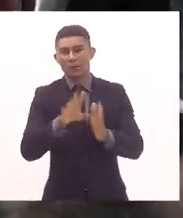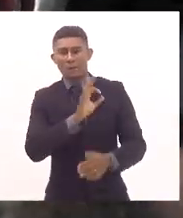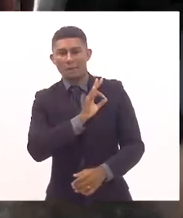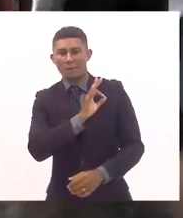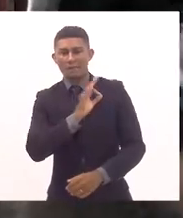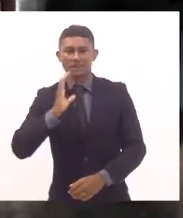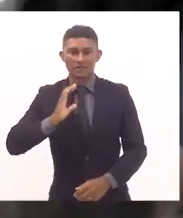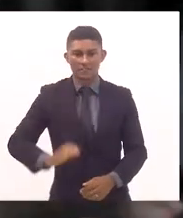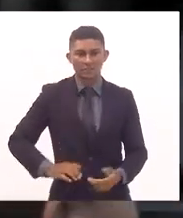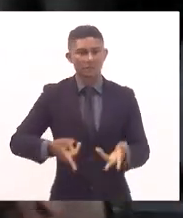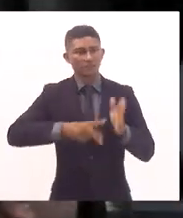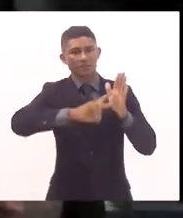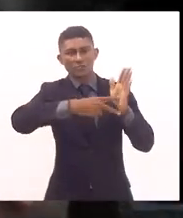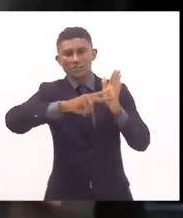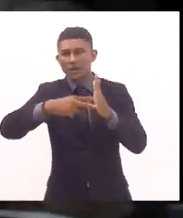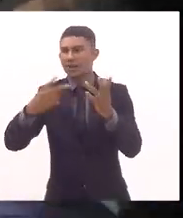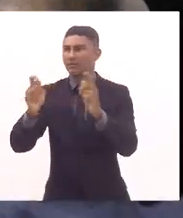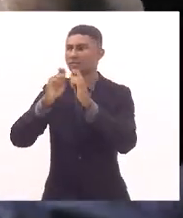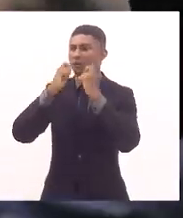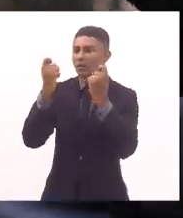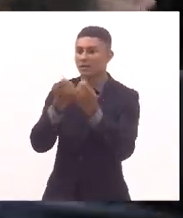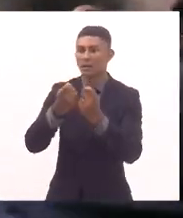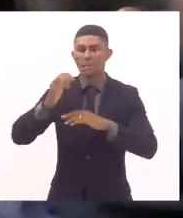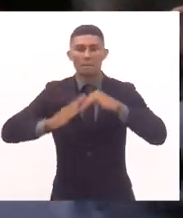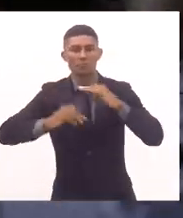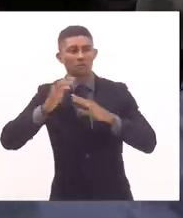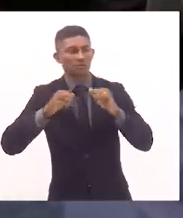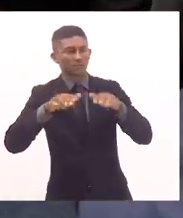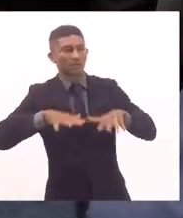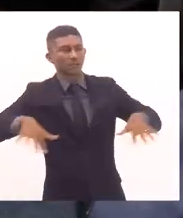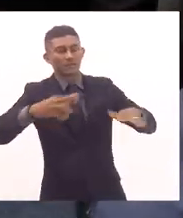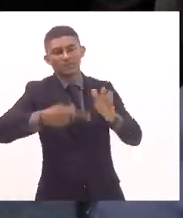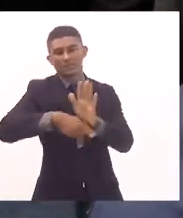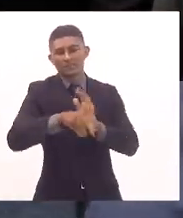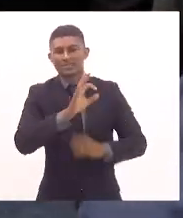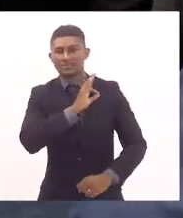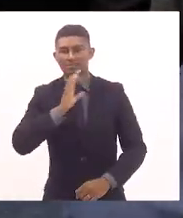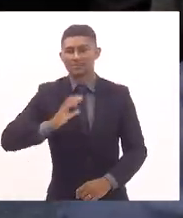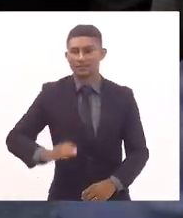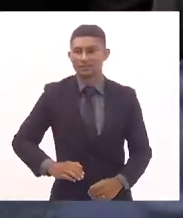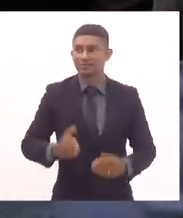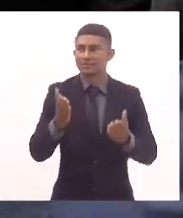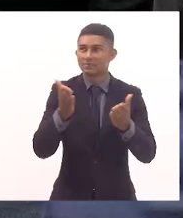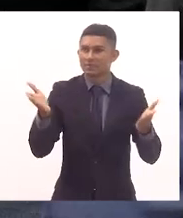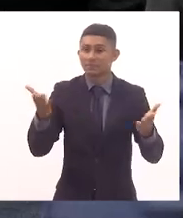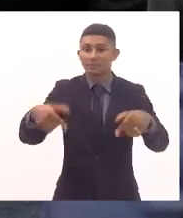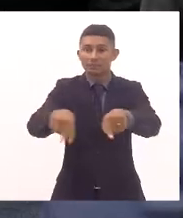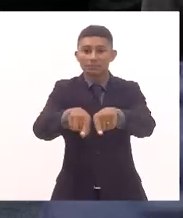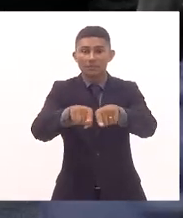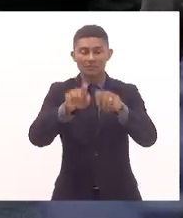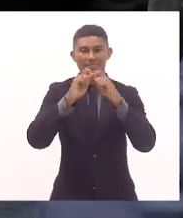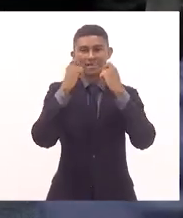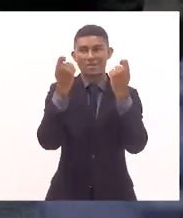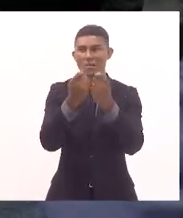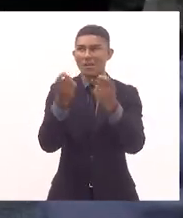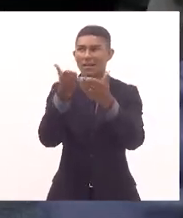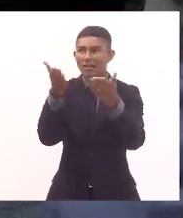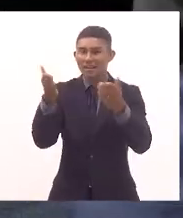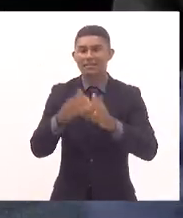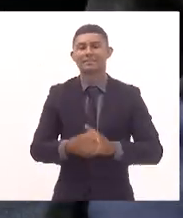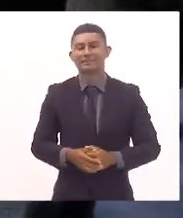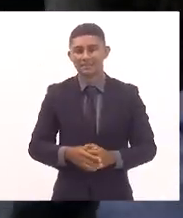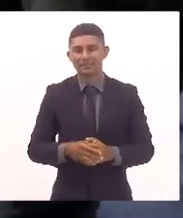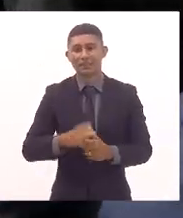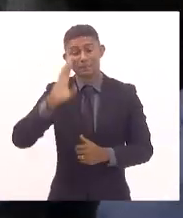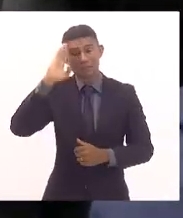os sindicatos, associações, a todos os profissionais da Polícia Civil, a todas as assessorias técnicas, sobretudo